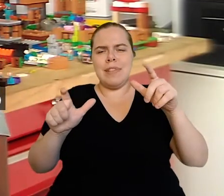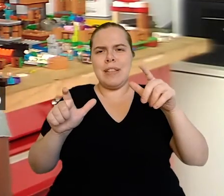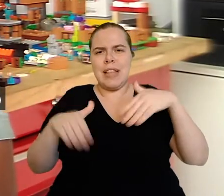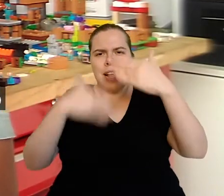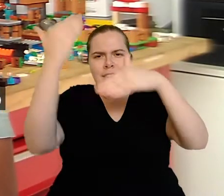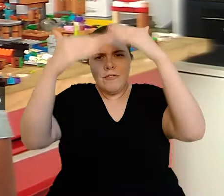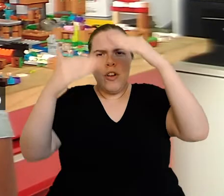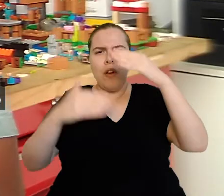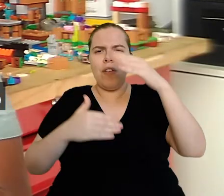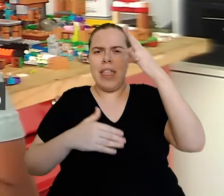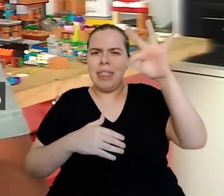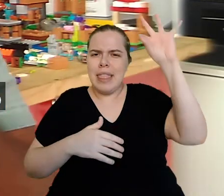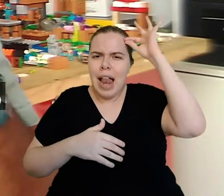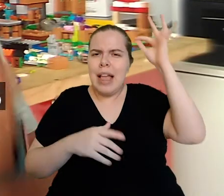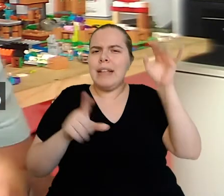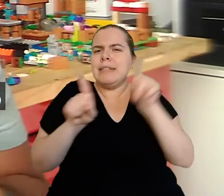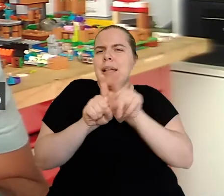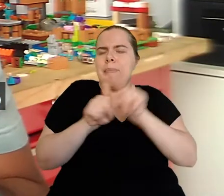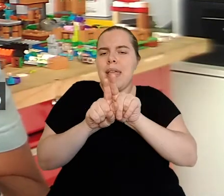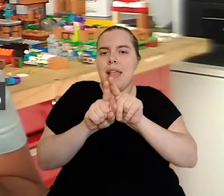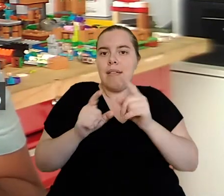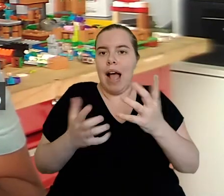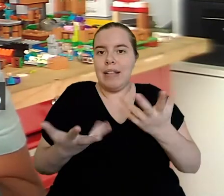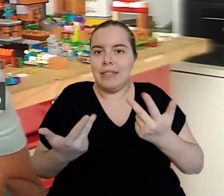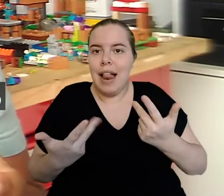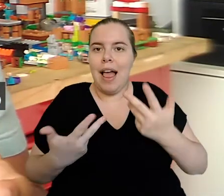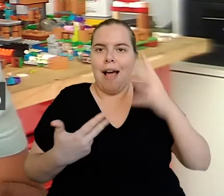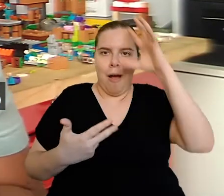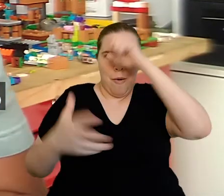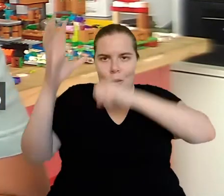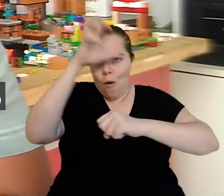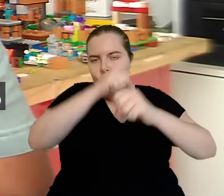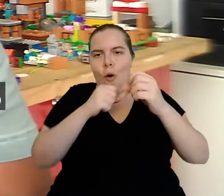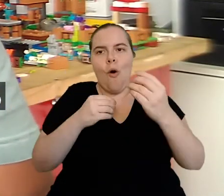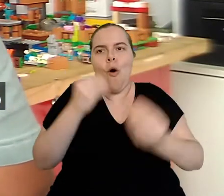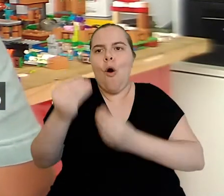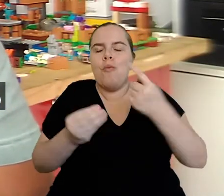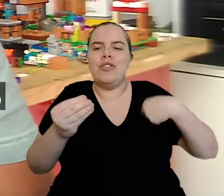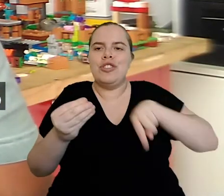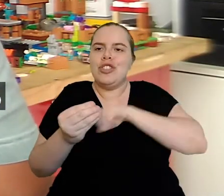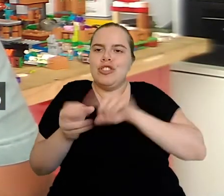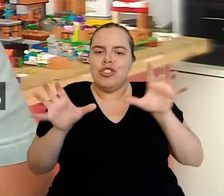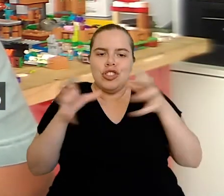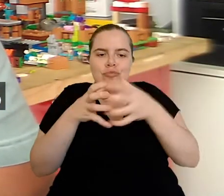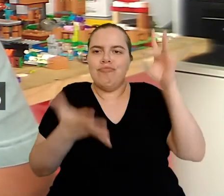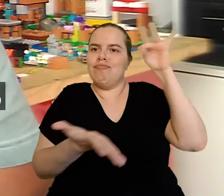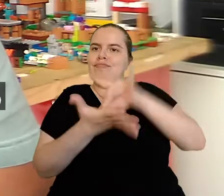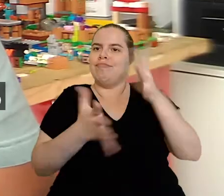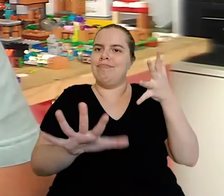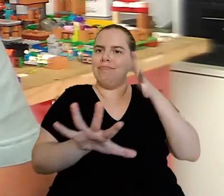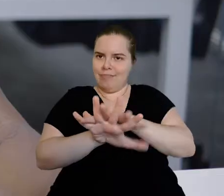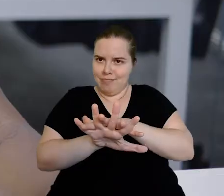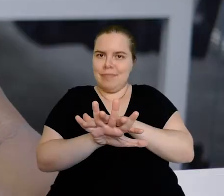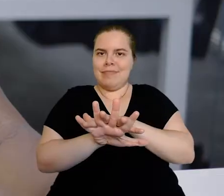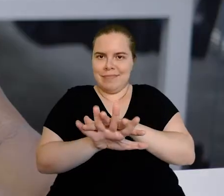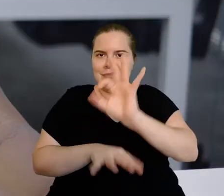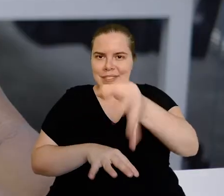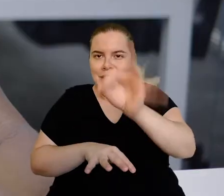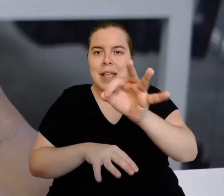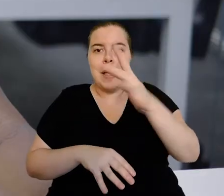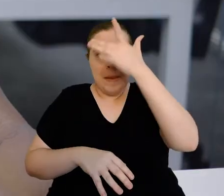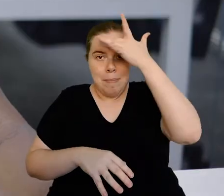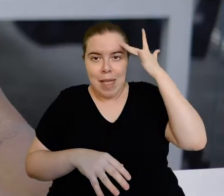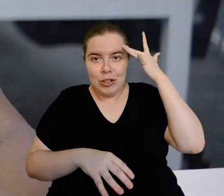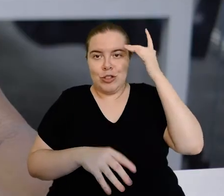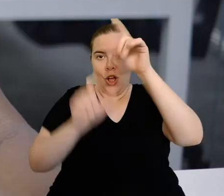desenvolver esses novos talentos quanto acelerar o nosso aprendizado sobre como nos tornar times verdadeiramente inclusivos. O cuidado